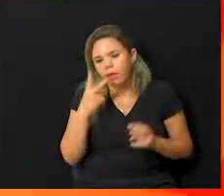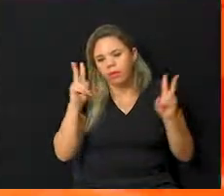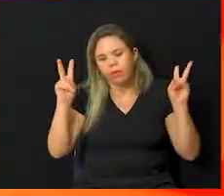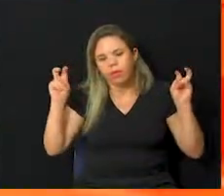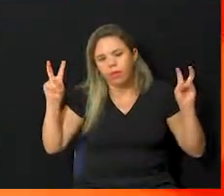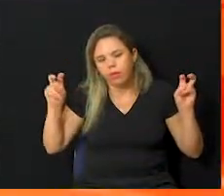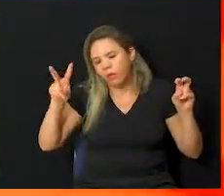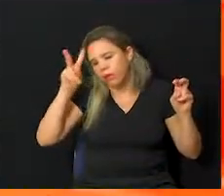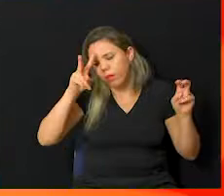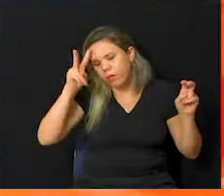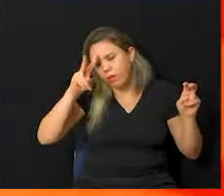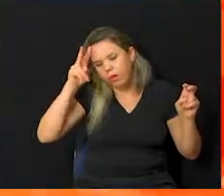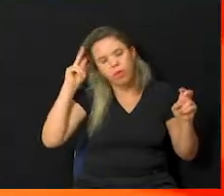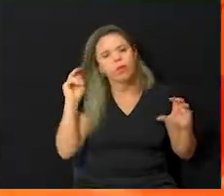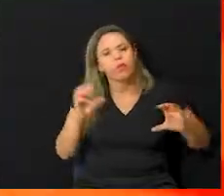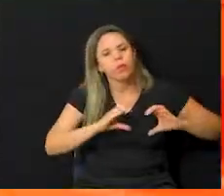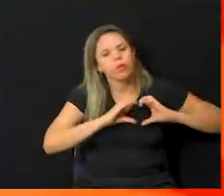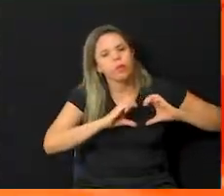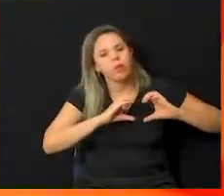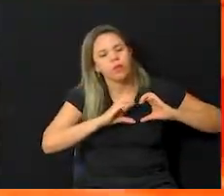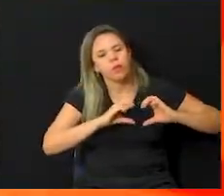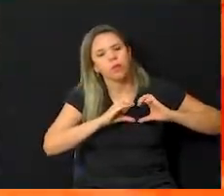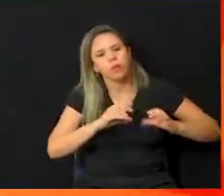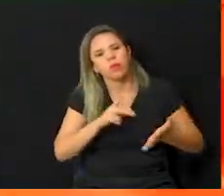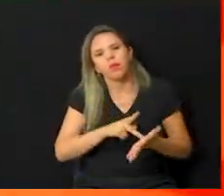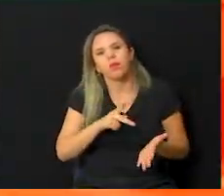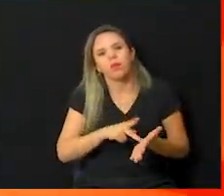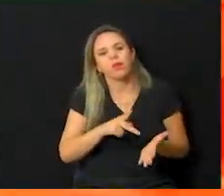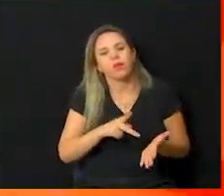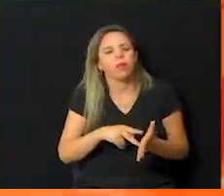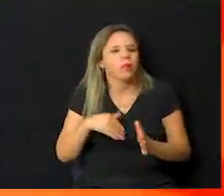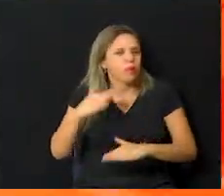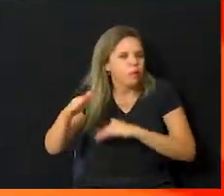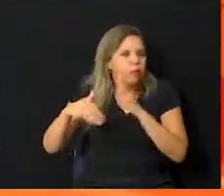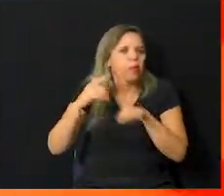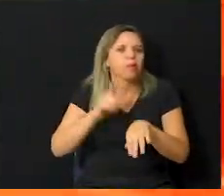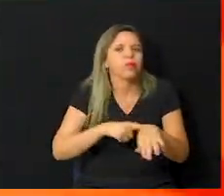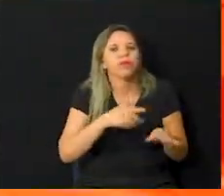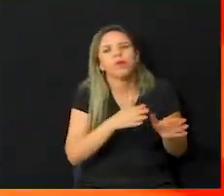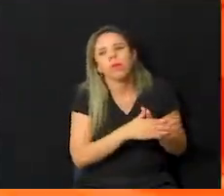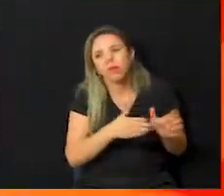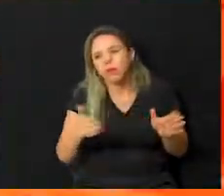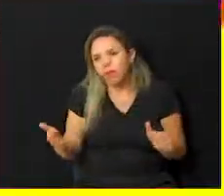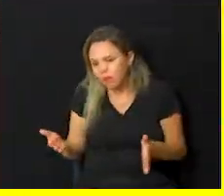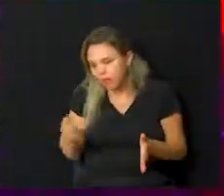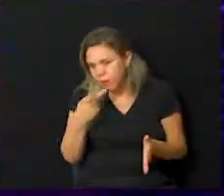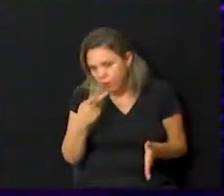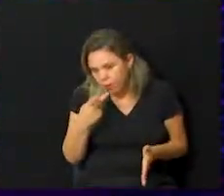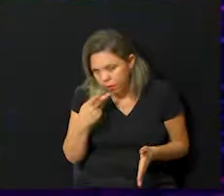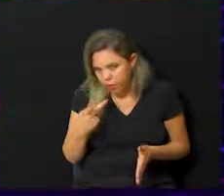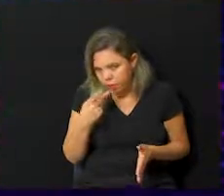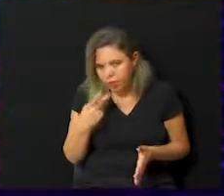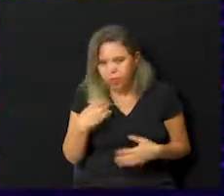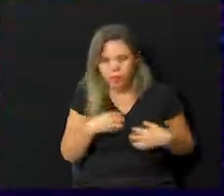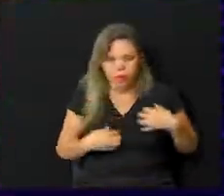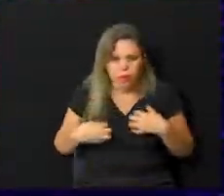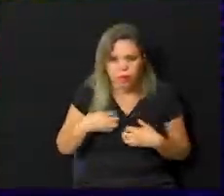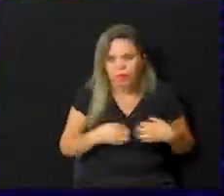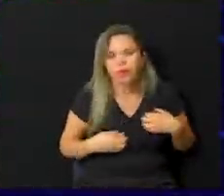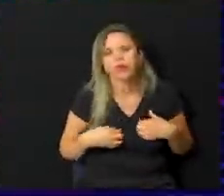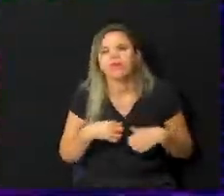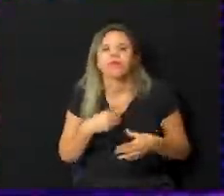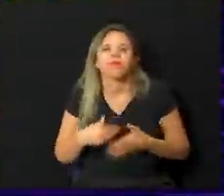Fala sobre histórias de amor verdadeiro, que se constrói com o tempo. Fala sobre dramas que